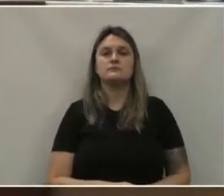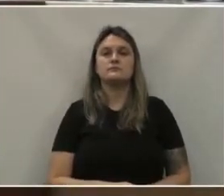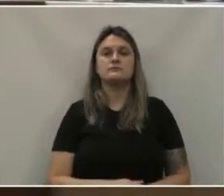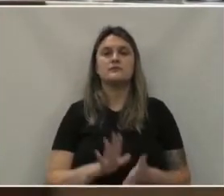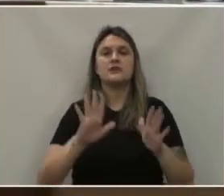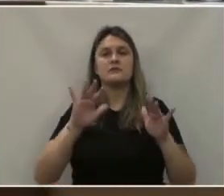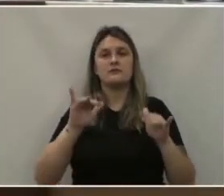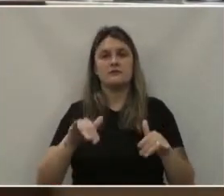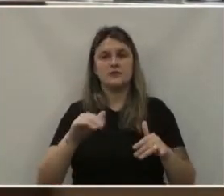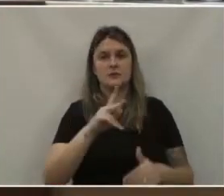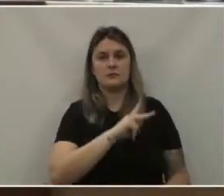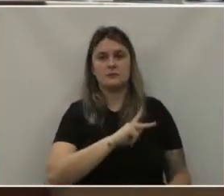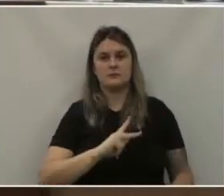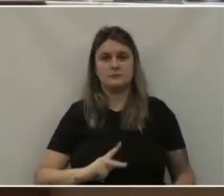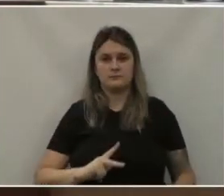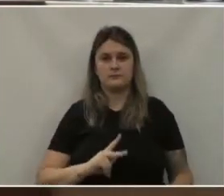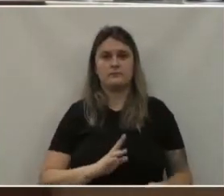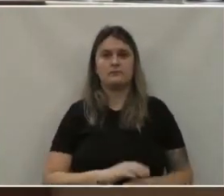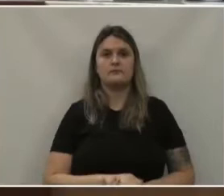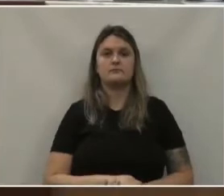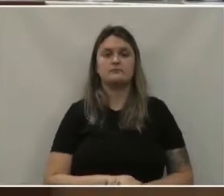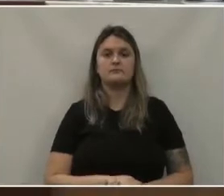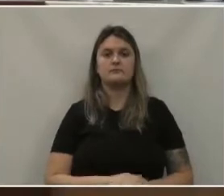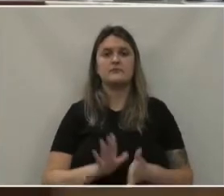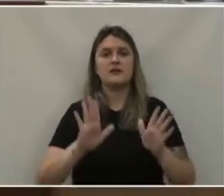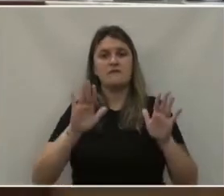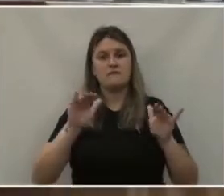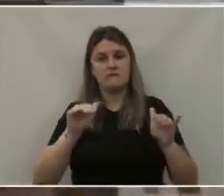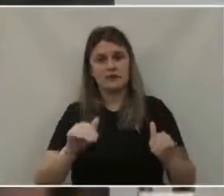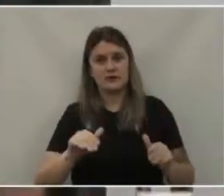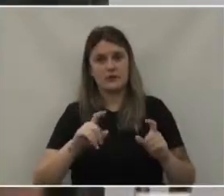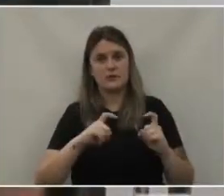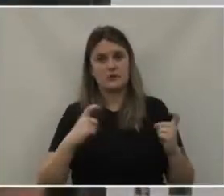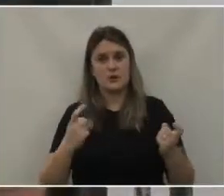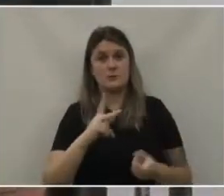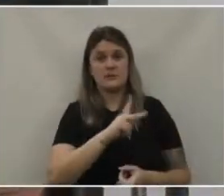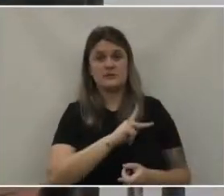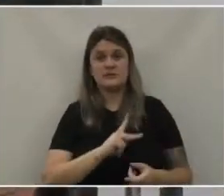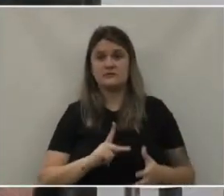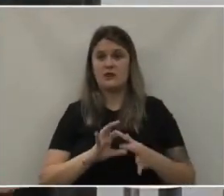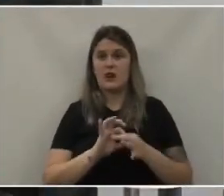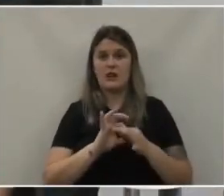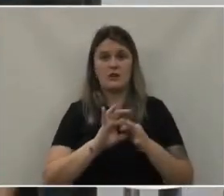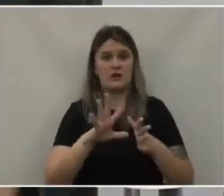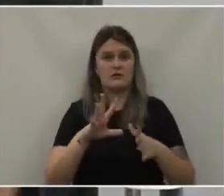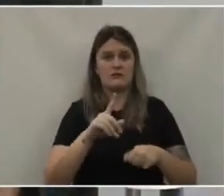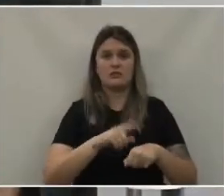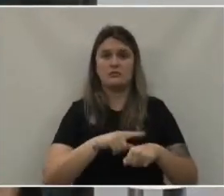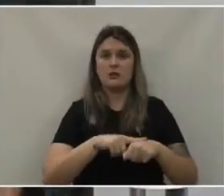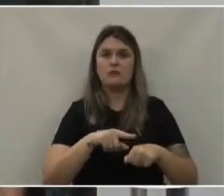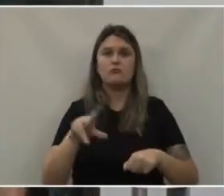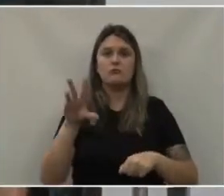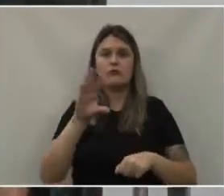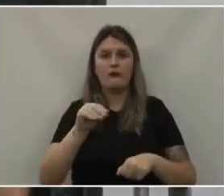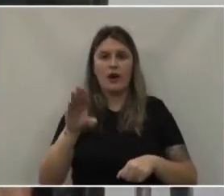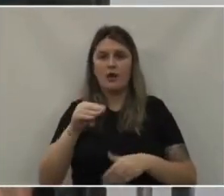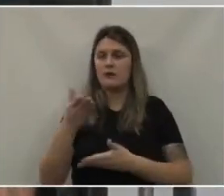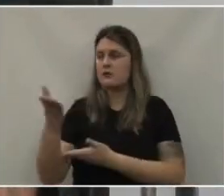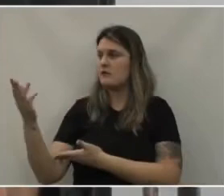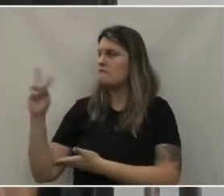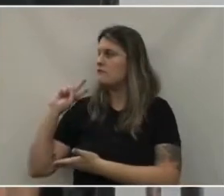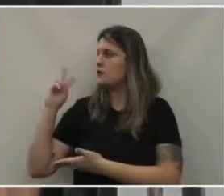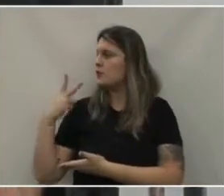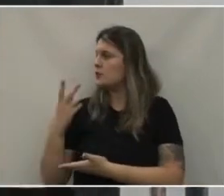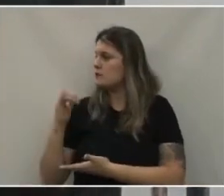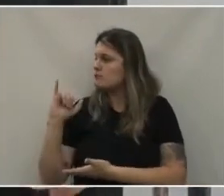Fim da ordem do dia, senhor presidente. Fim da ordem do dia, essa presidência deixa livre a palavra aos